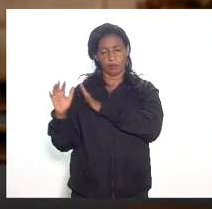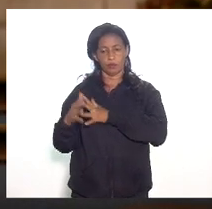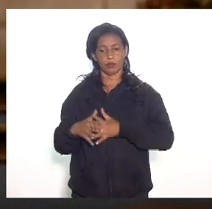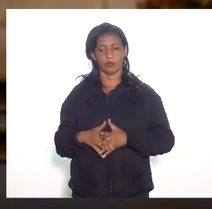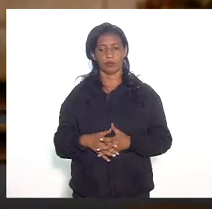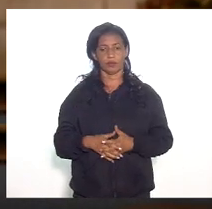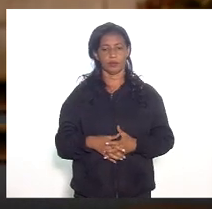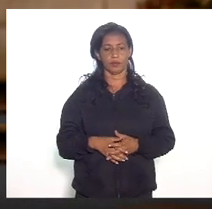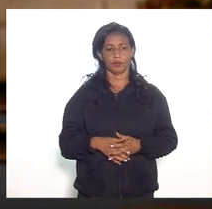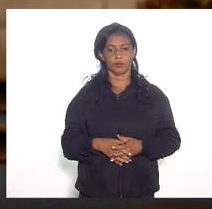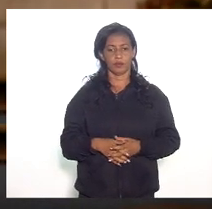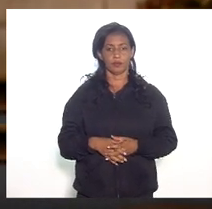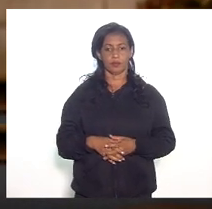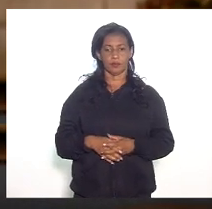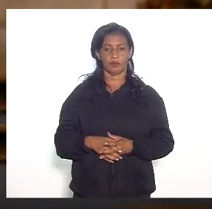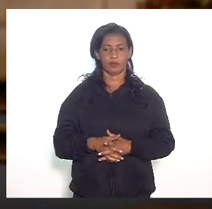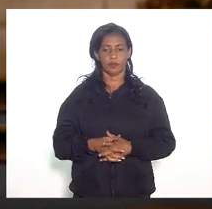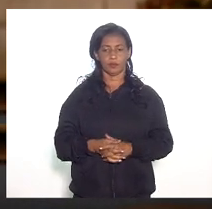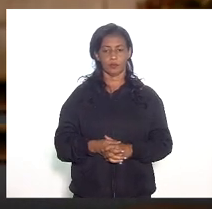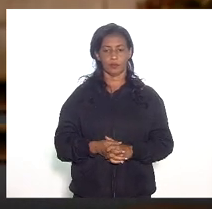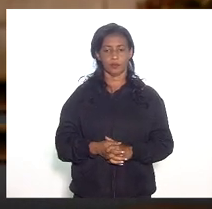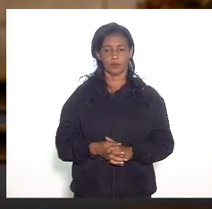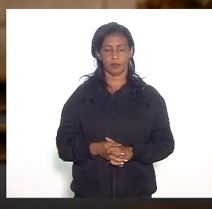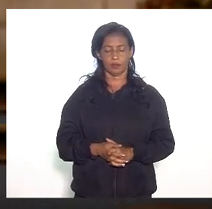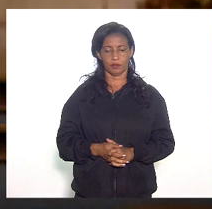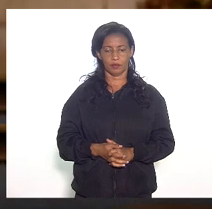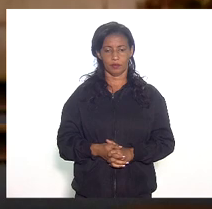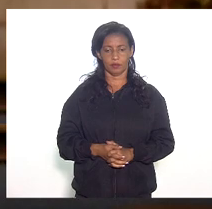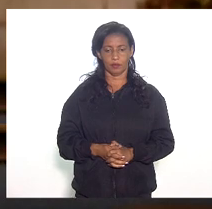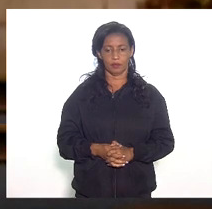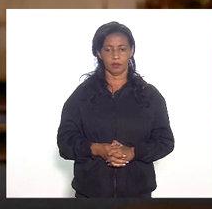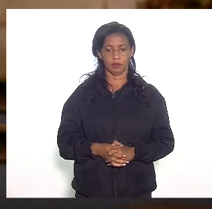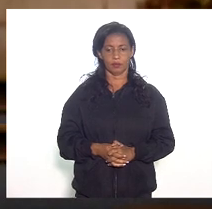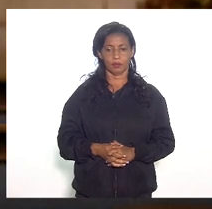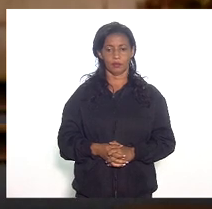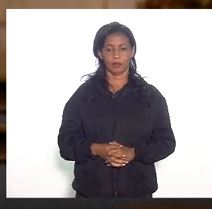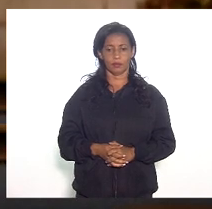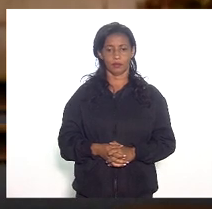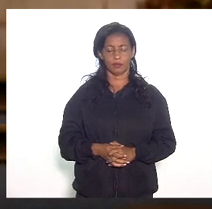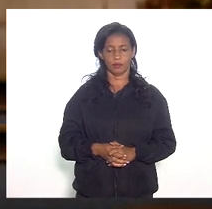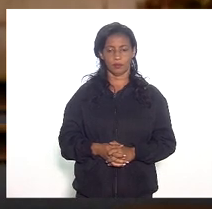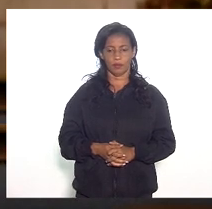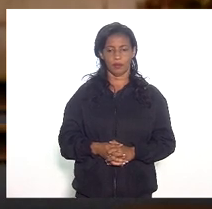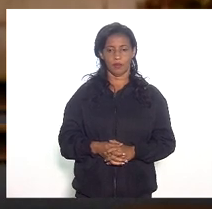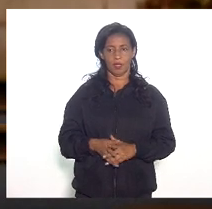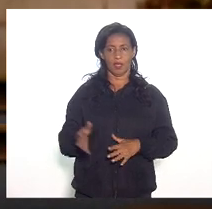vamos só agora nos nos ausentes